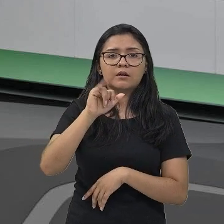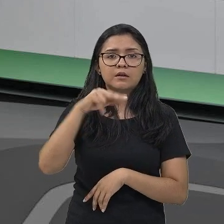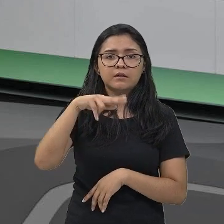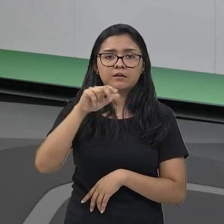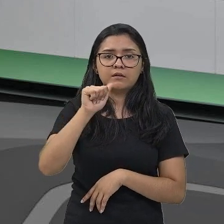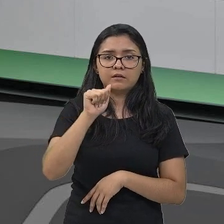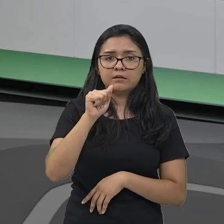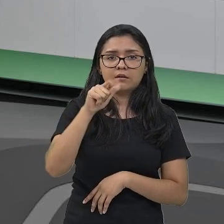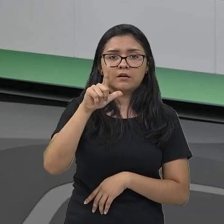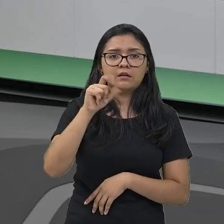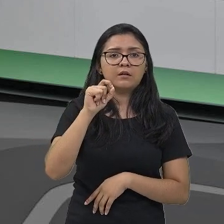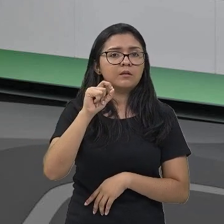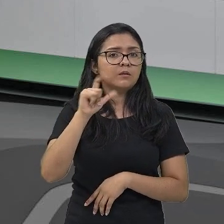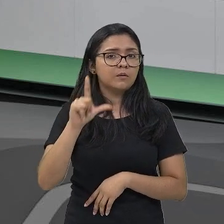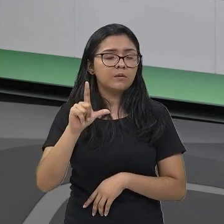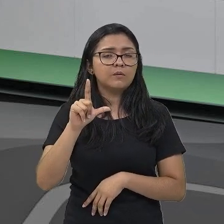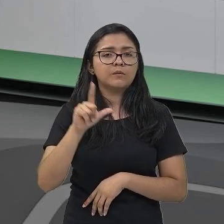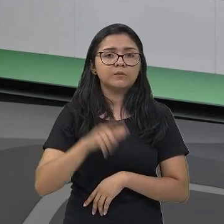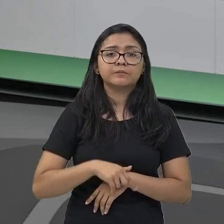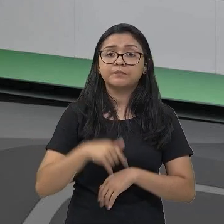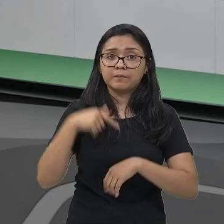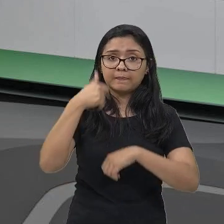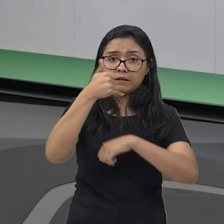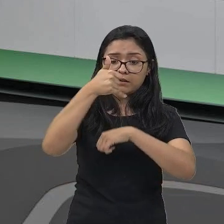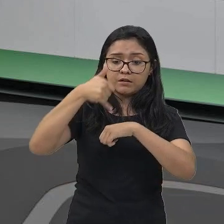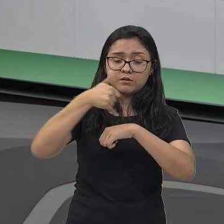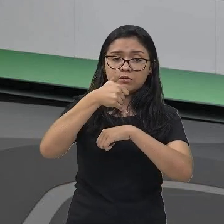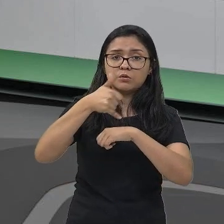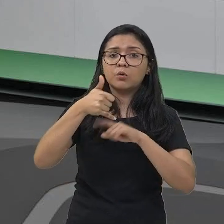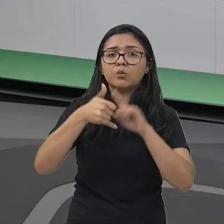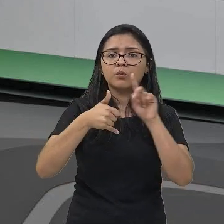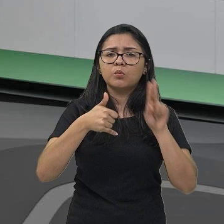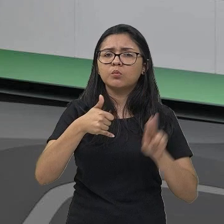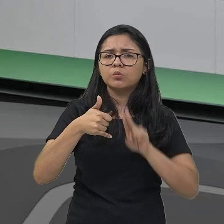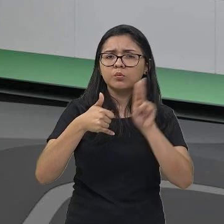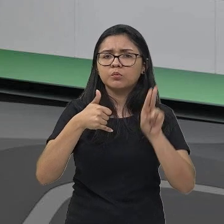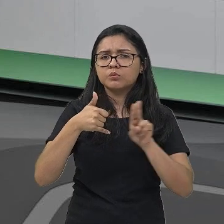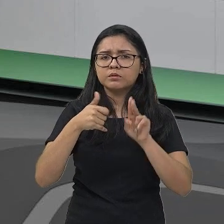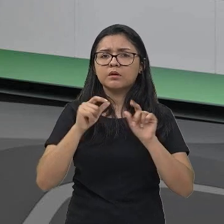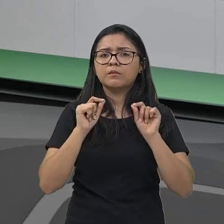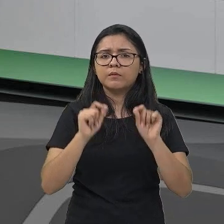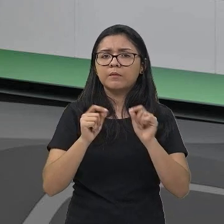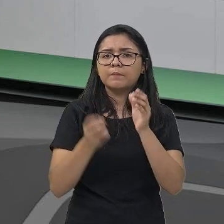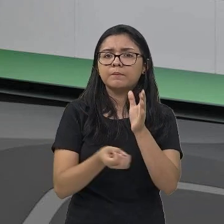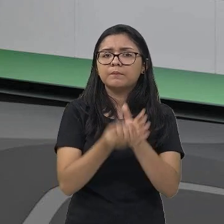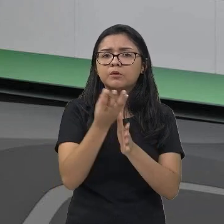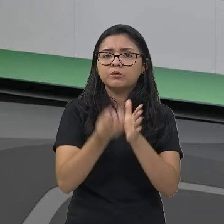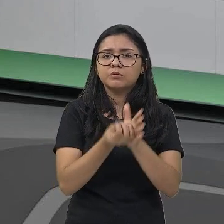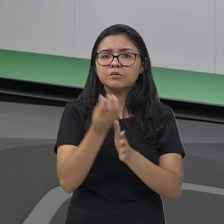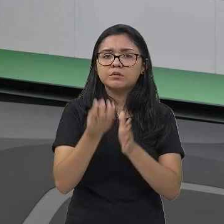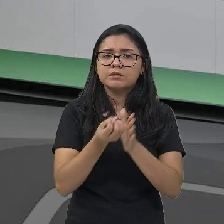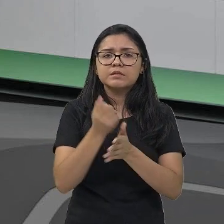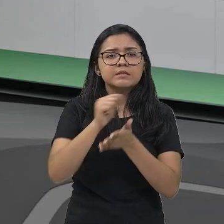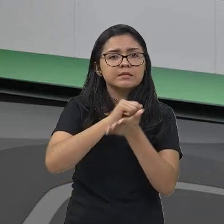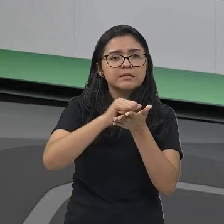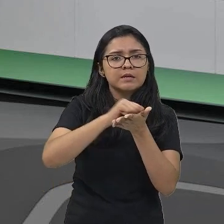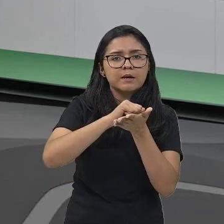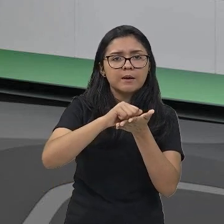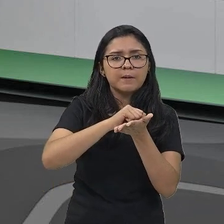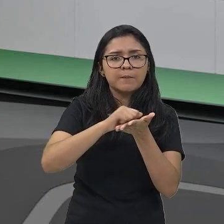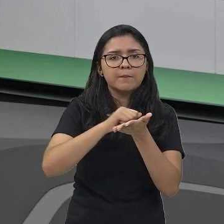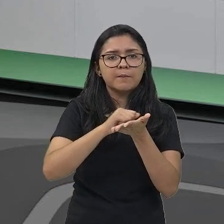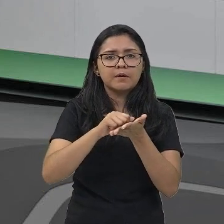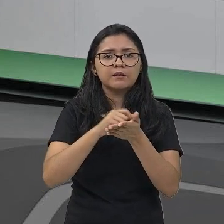esse óleo, ele é utilizado na produção de sabonetes e produtos